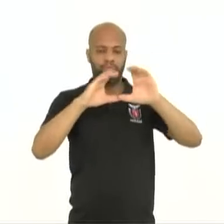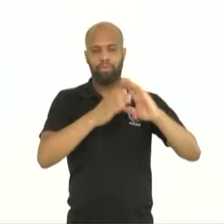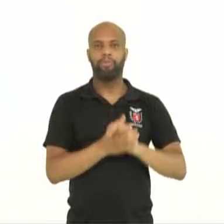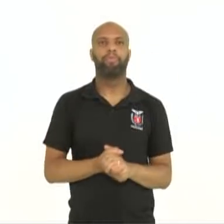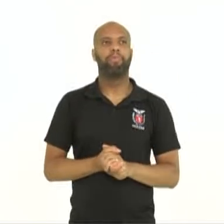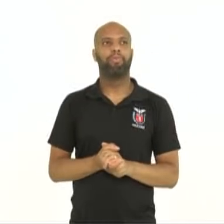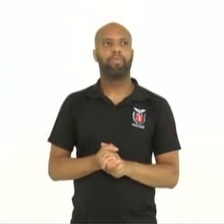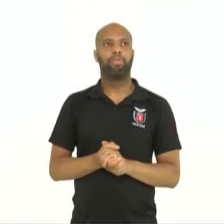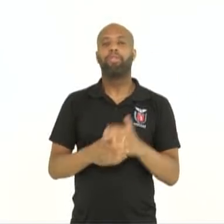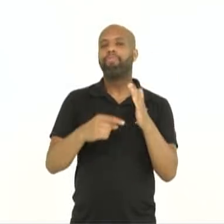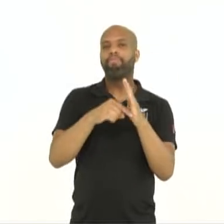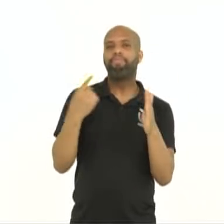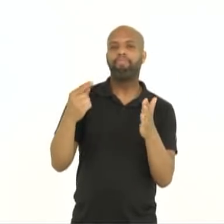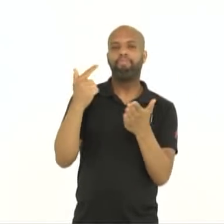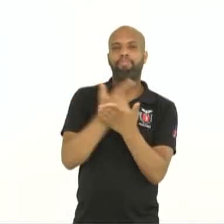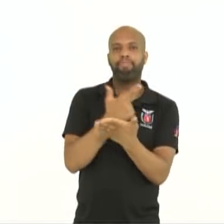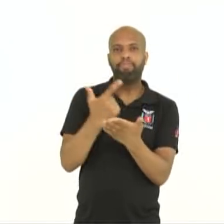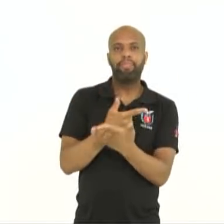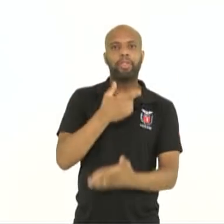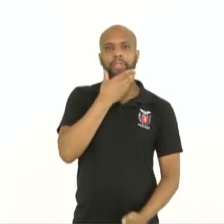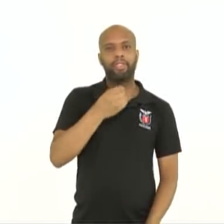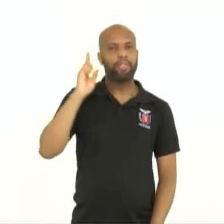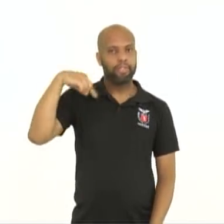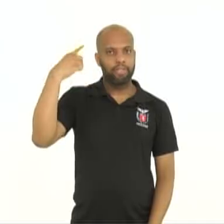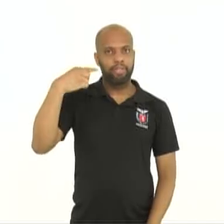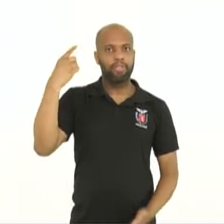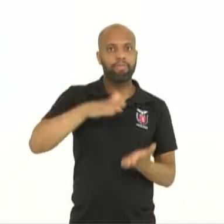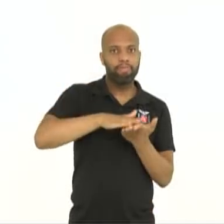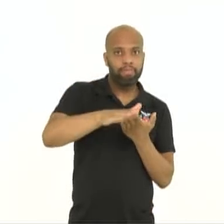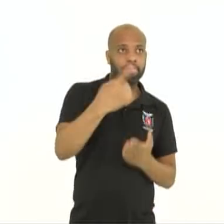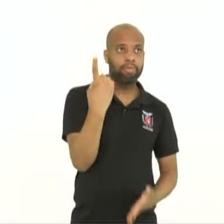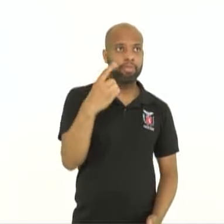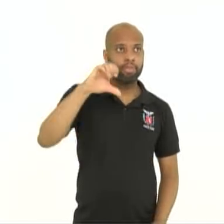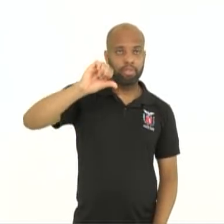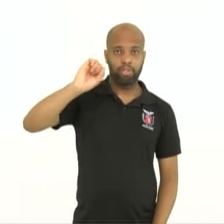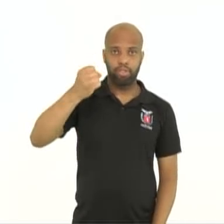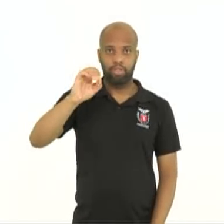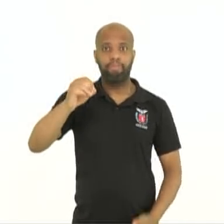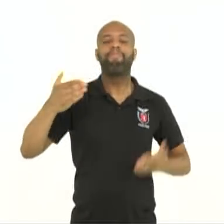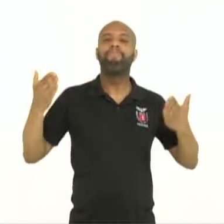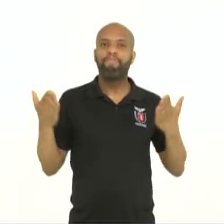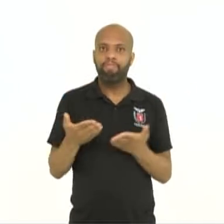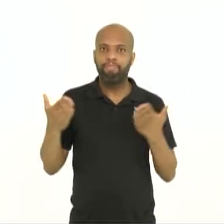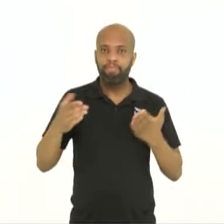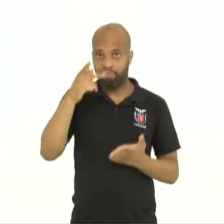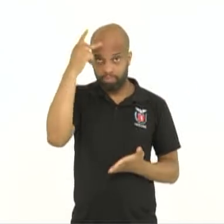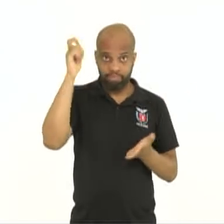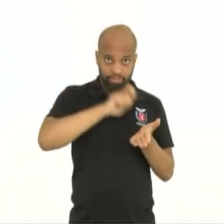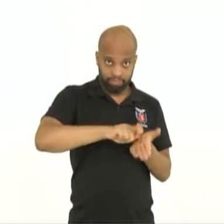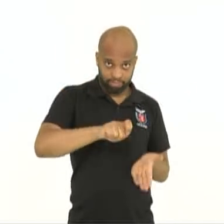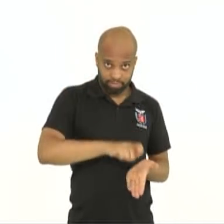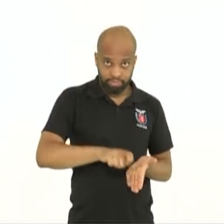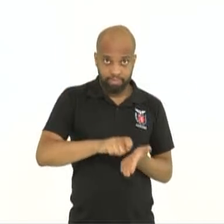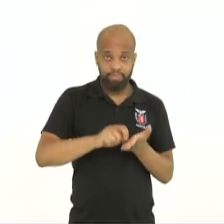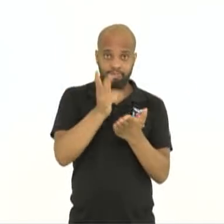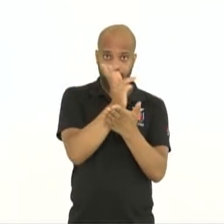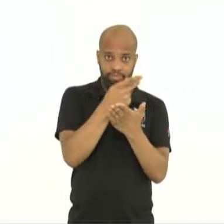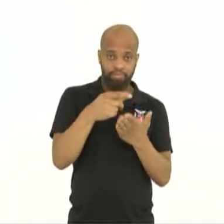primeiro livro do Menino Maluquinho foi lançado em 1980 e agora o escritor e cartunista